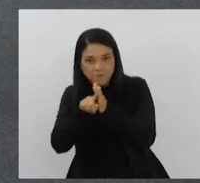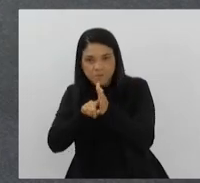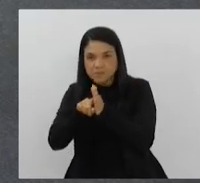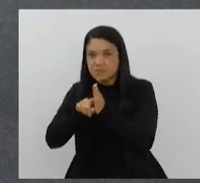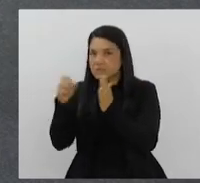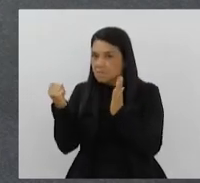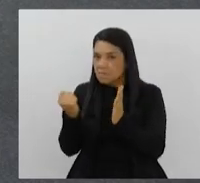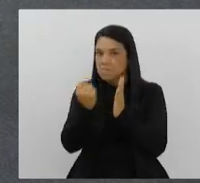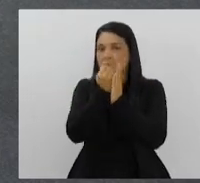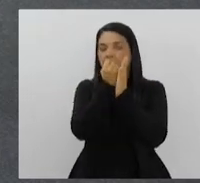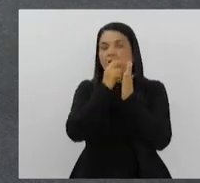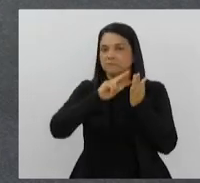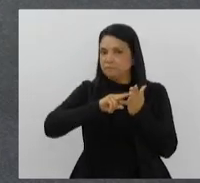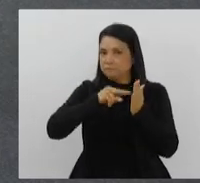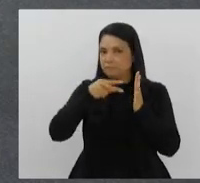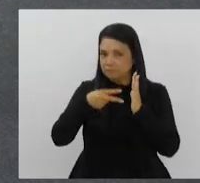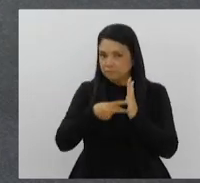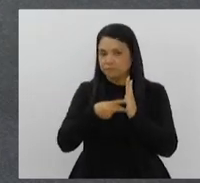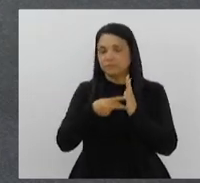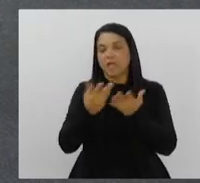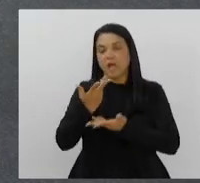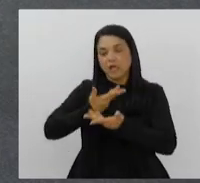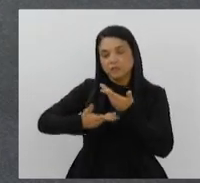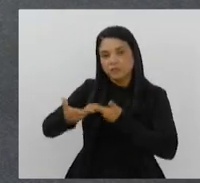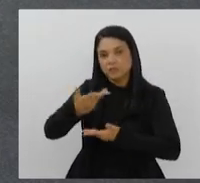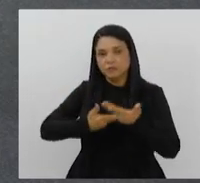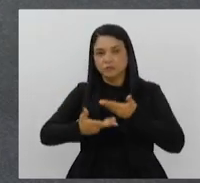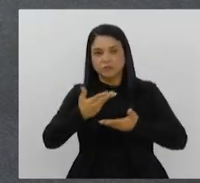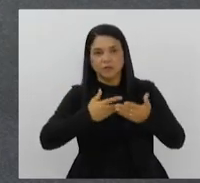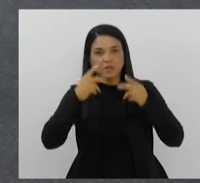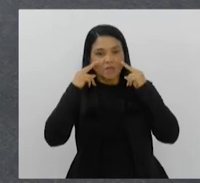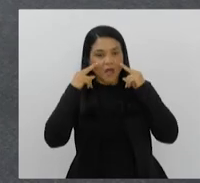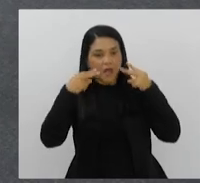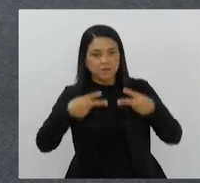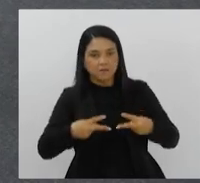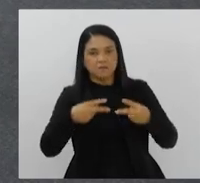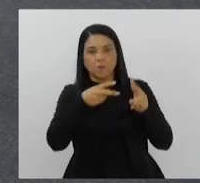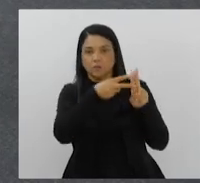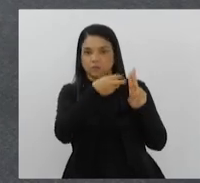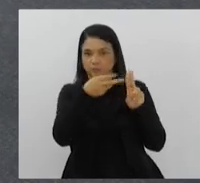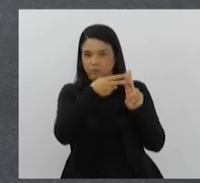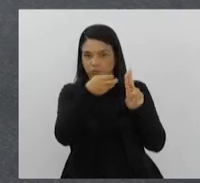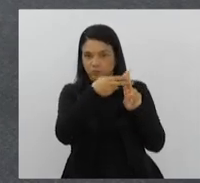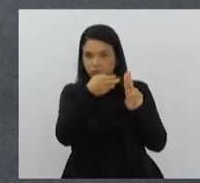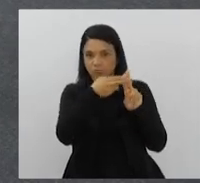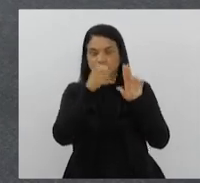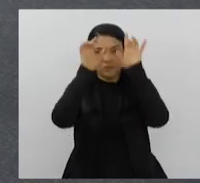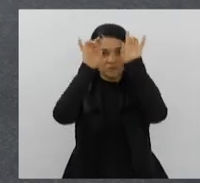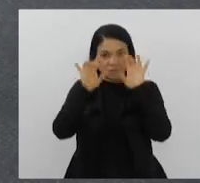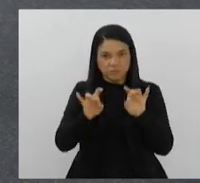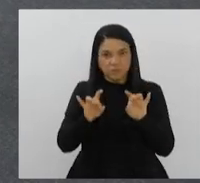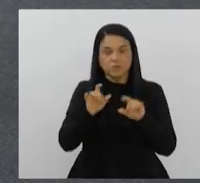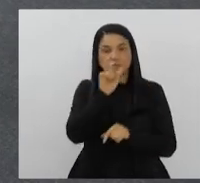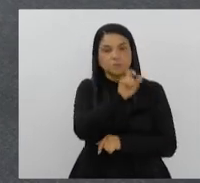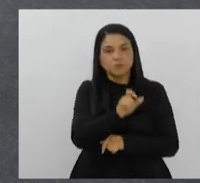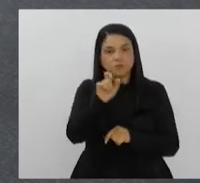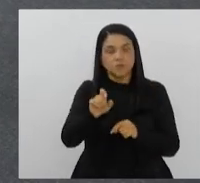impacto significativo, articulado à atenção do Sistema Único de Saúde, especialmente para